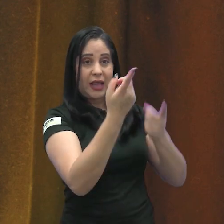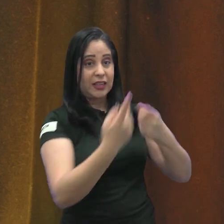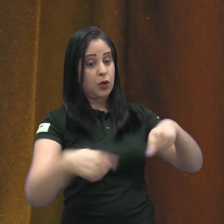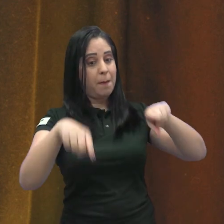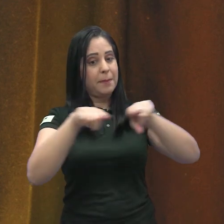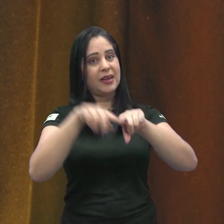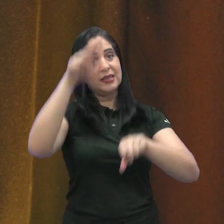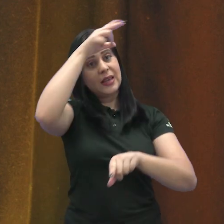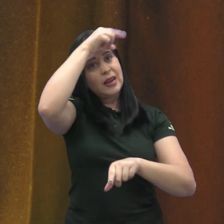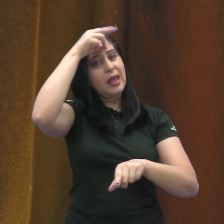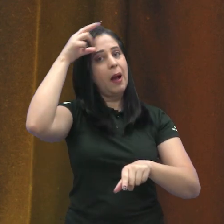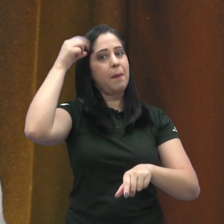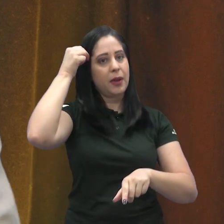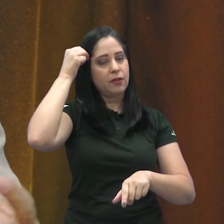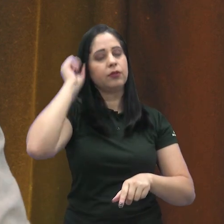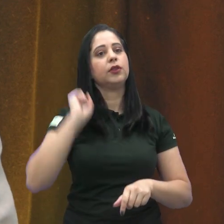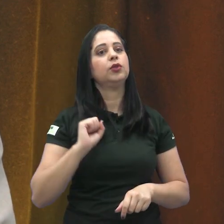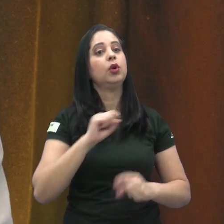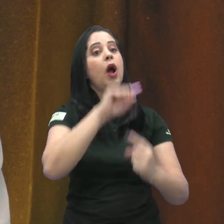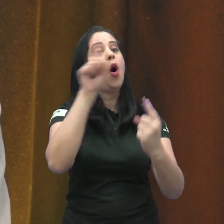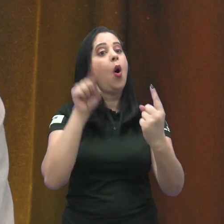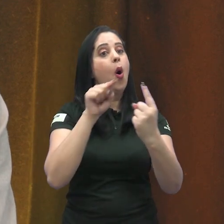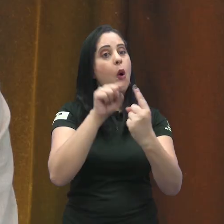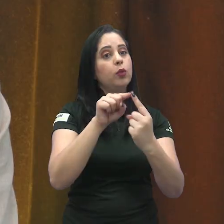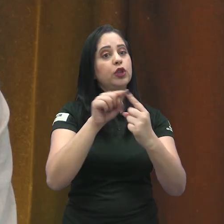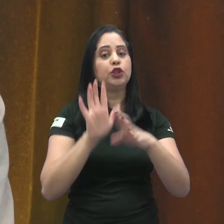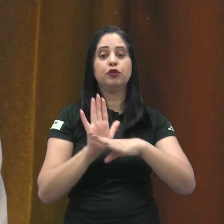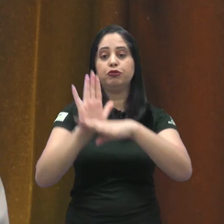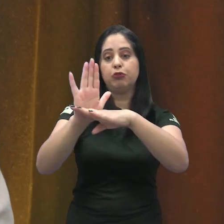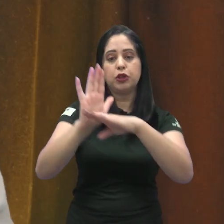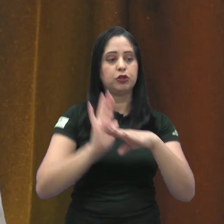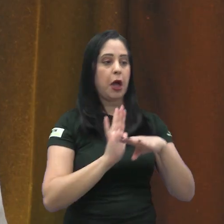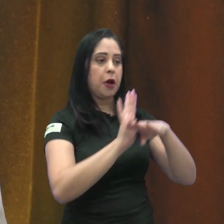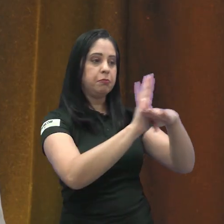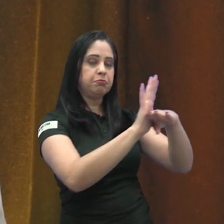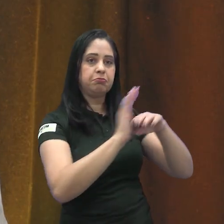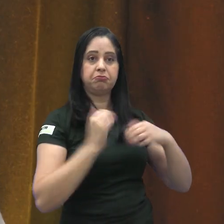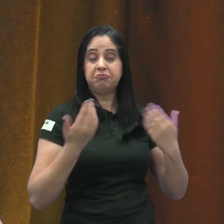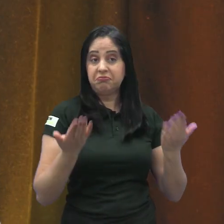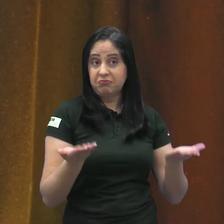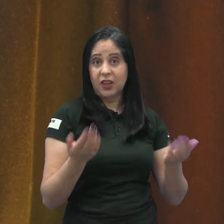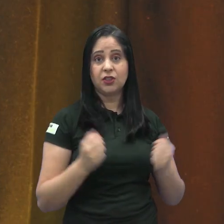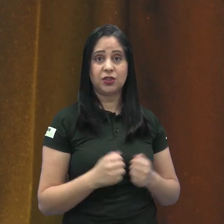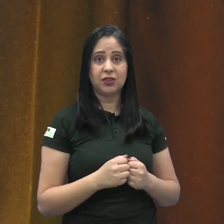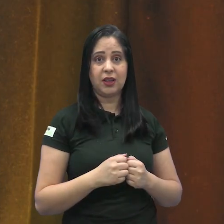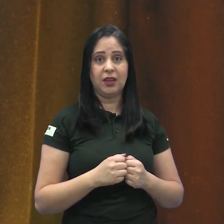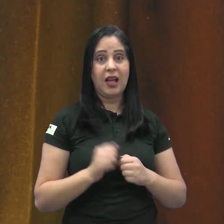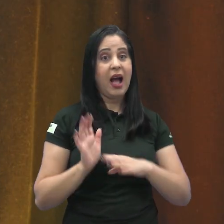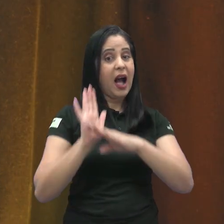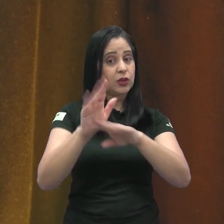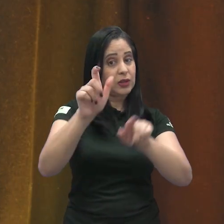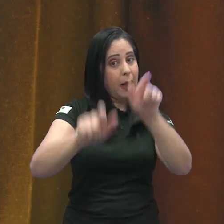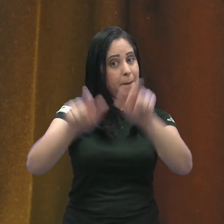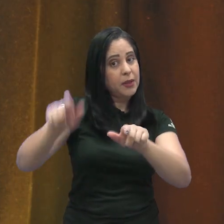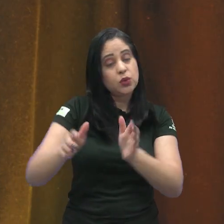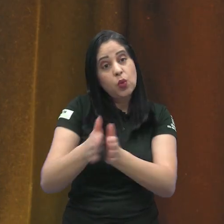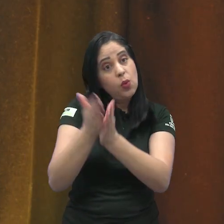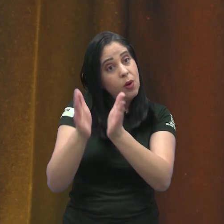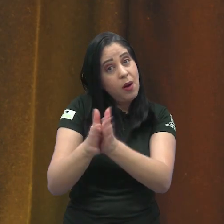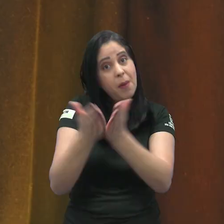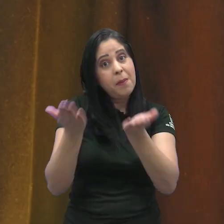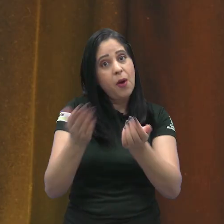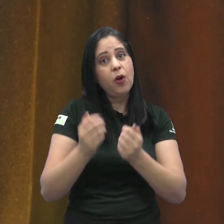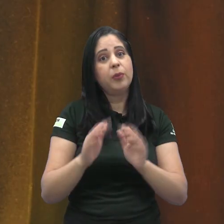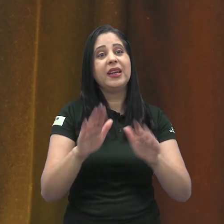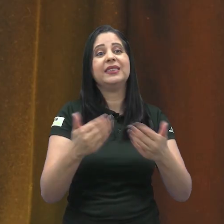essas universidades também, né? Fazer algo que possa beneficiar eles também, um incentivo para eles, sim, que eles possam reverter isso em bolsa de estudo para as pessoas